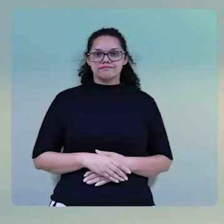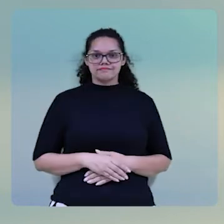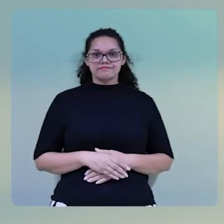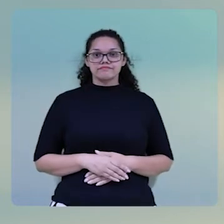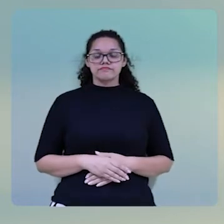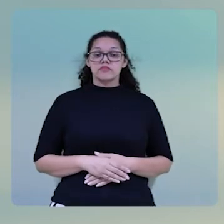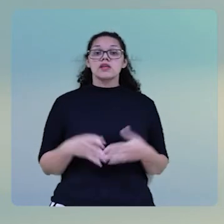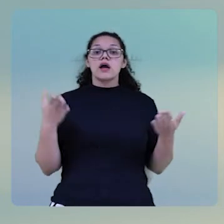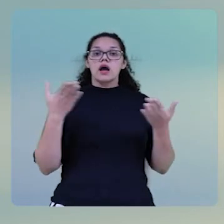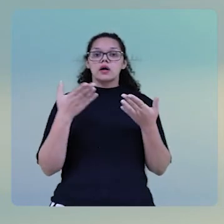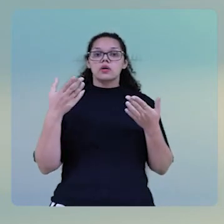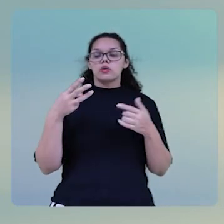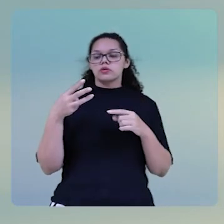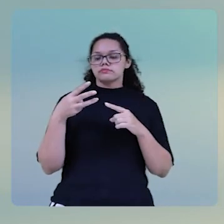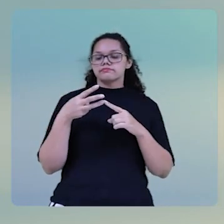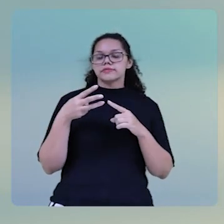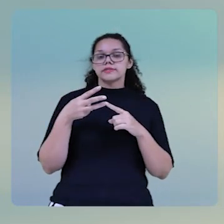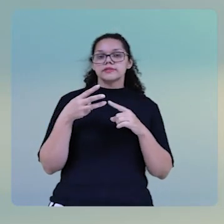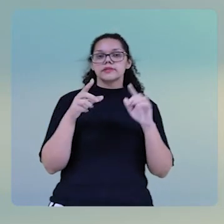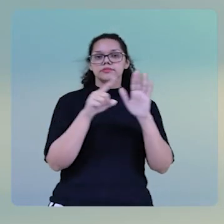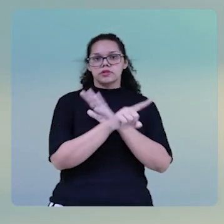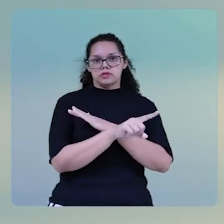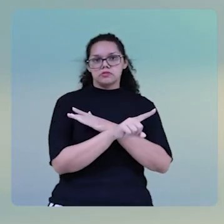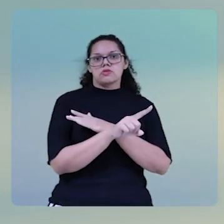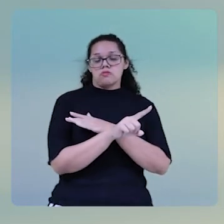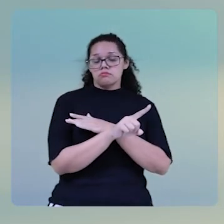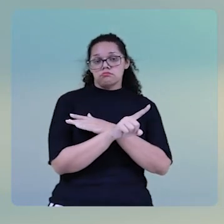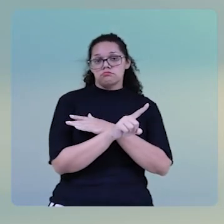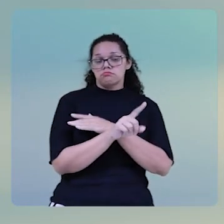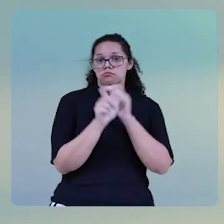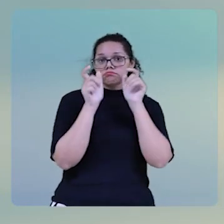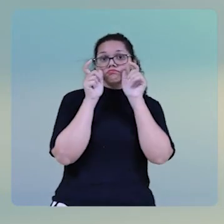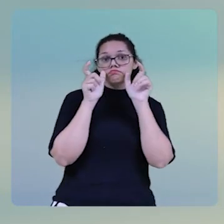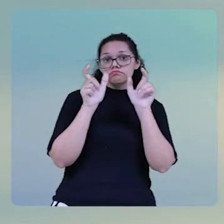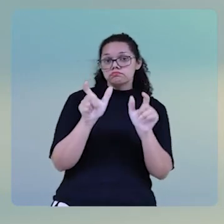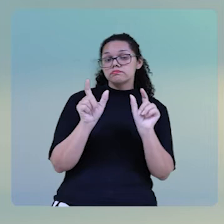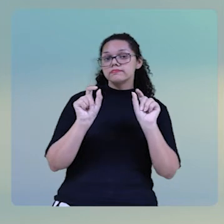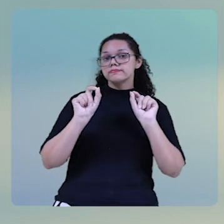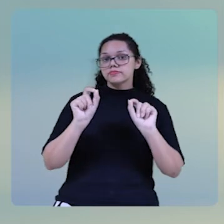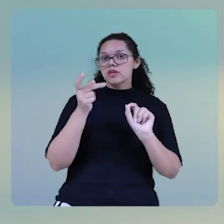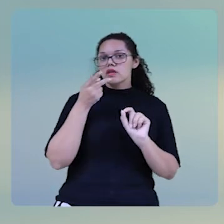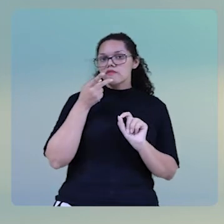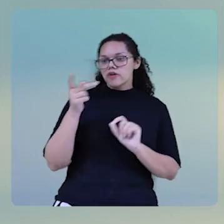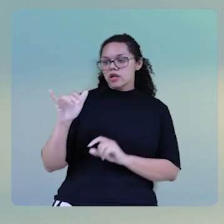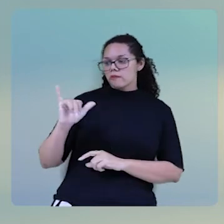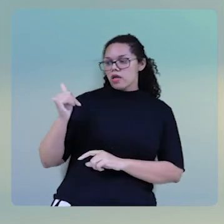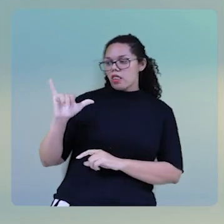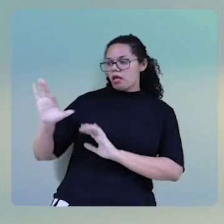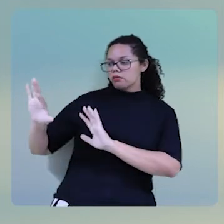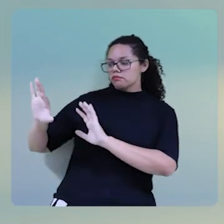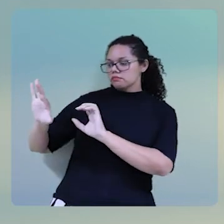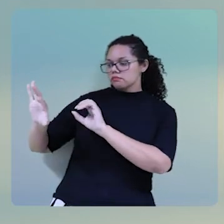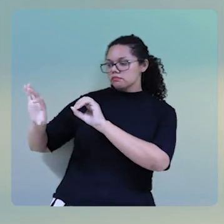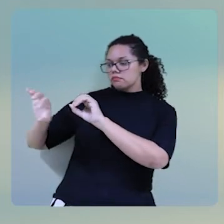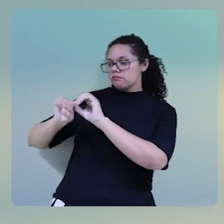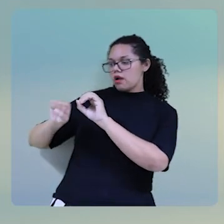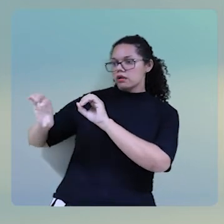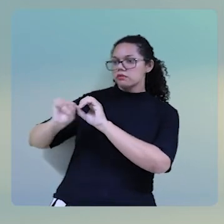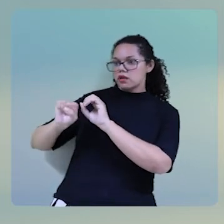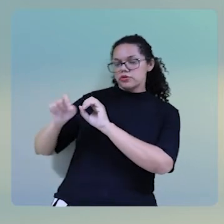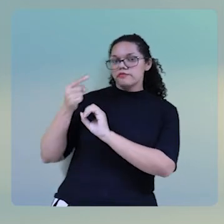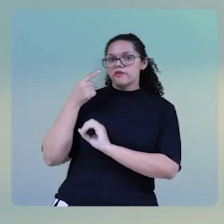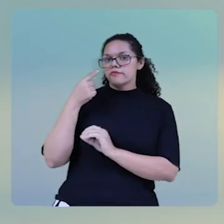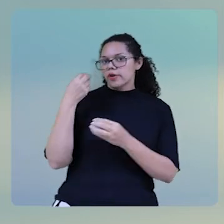próxima questão. Questão interessante, tá, pessoal? Uma questão que fala sobre eletromagnetismo. Tá? Vamos dar uma lida